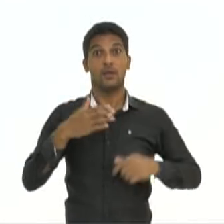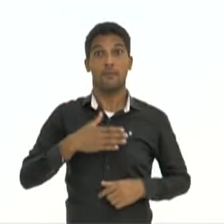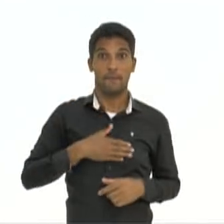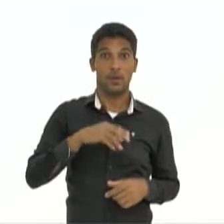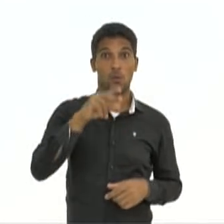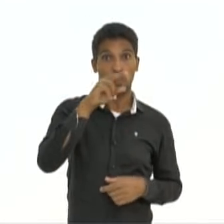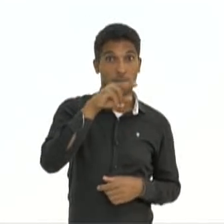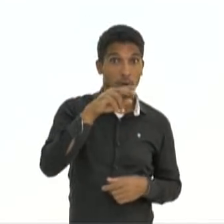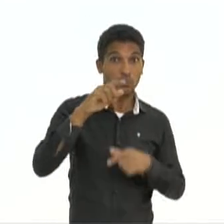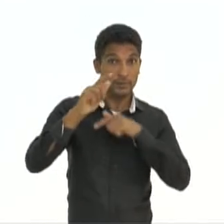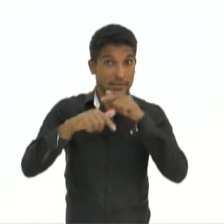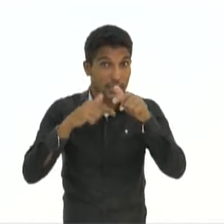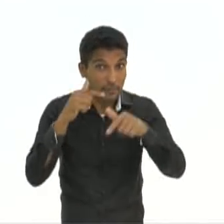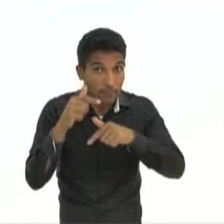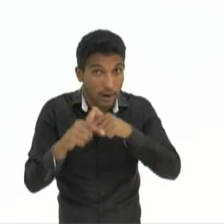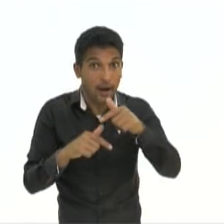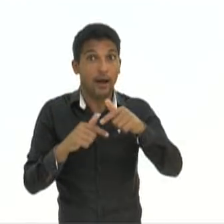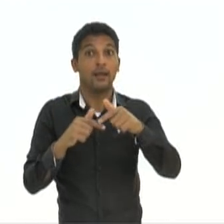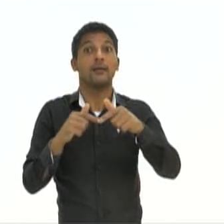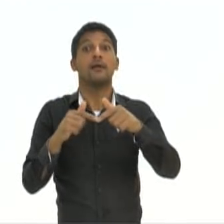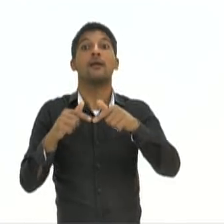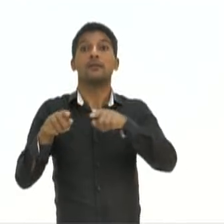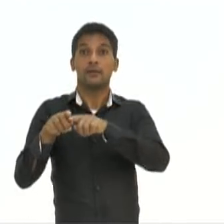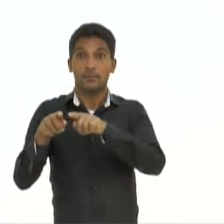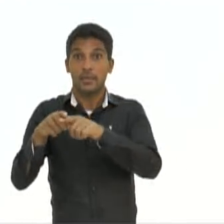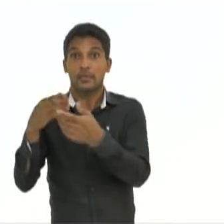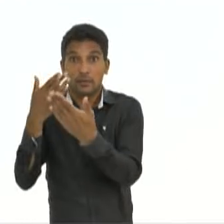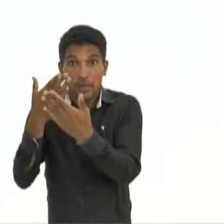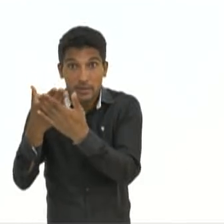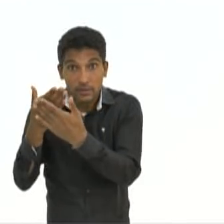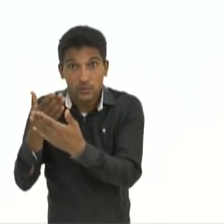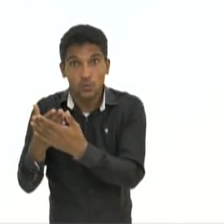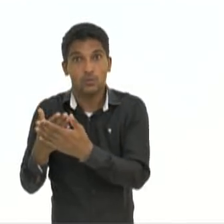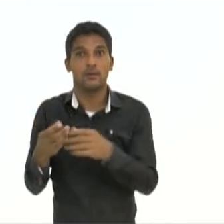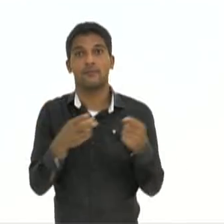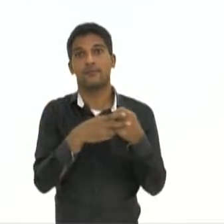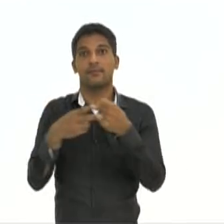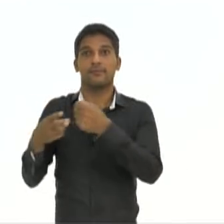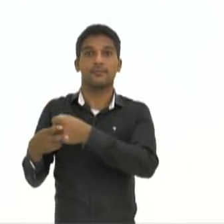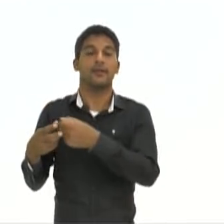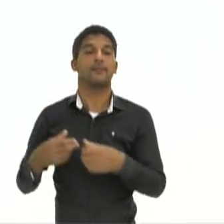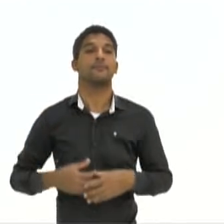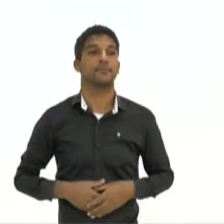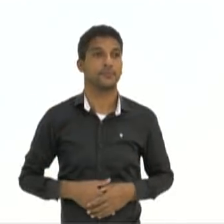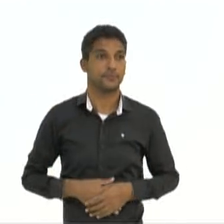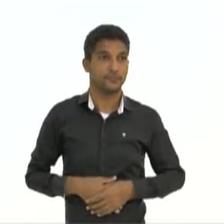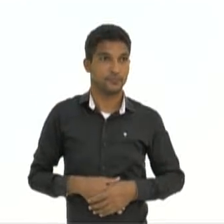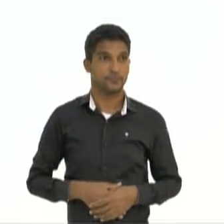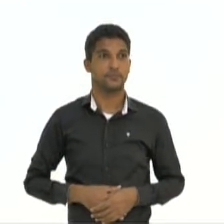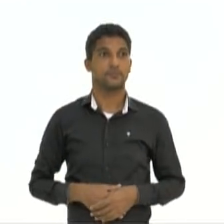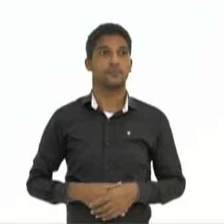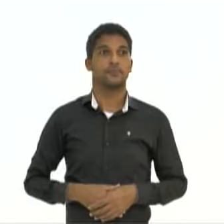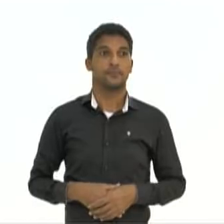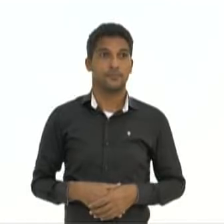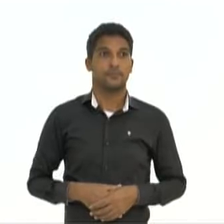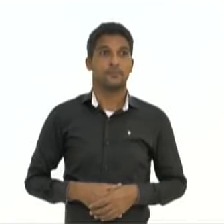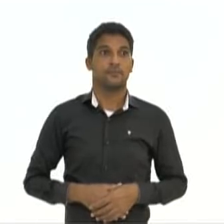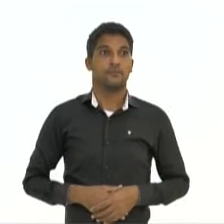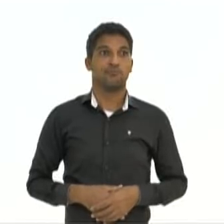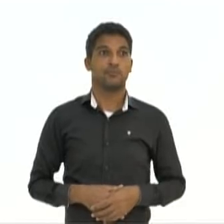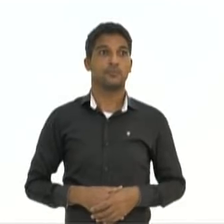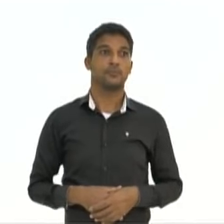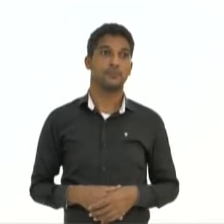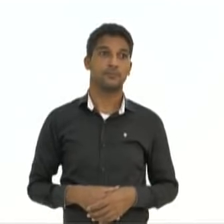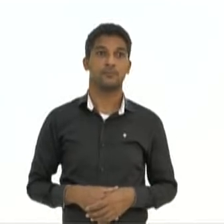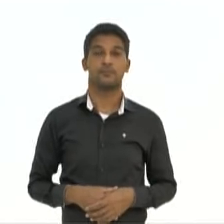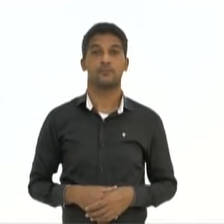eu faço as atividades e assisto às videoaulas, né? Então, eu tenho 2 orações, o verbo fazer e o verbo assistir, que me indicam